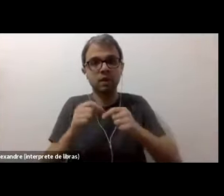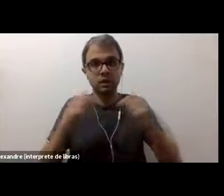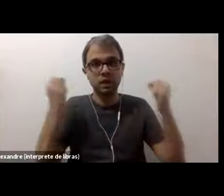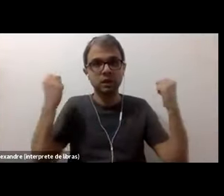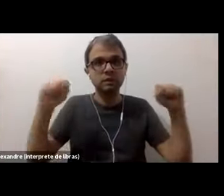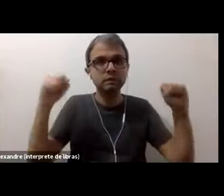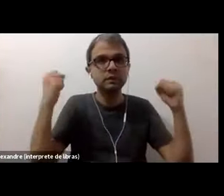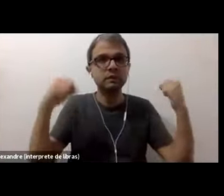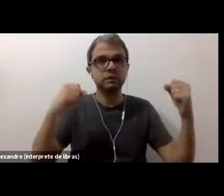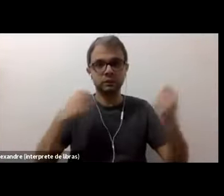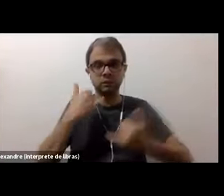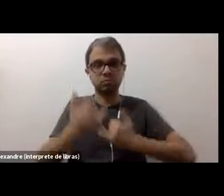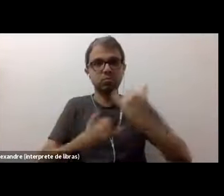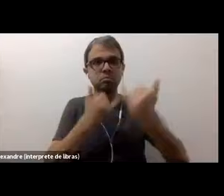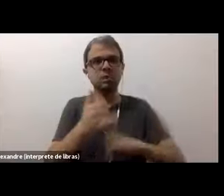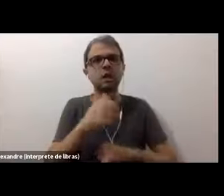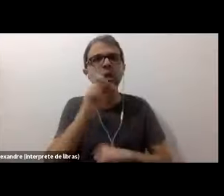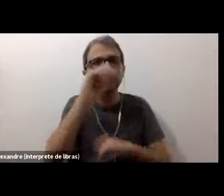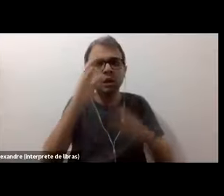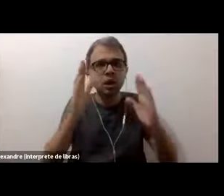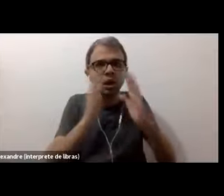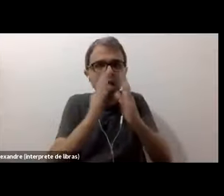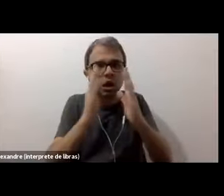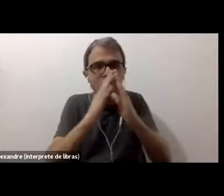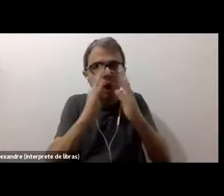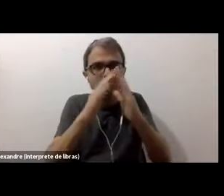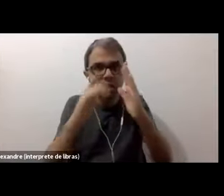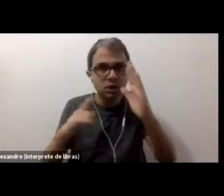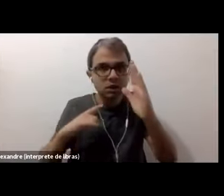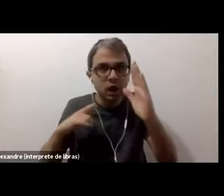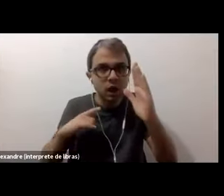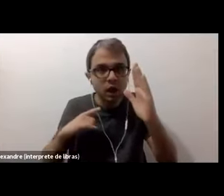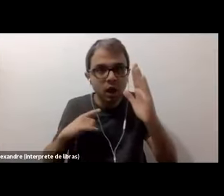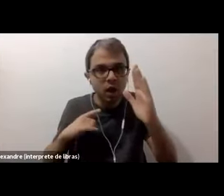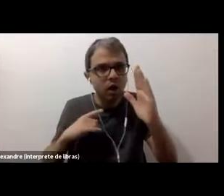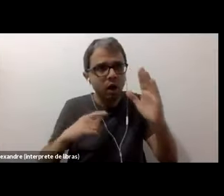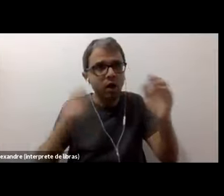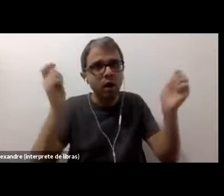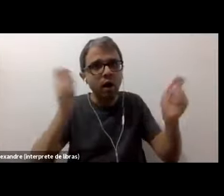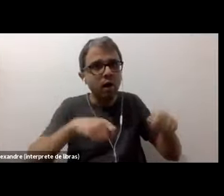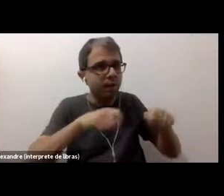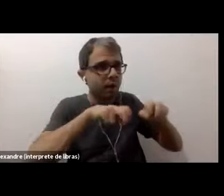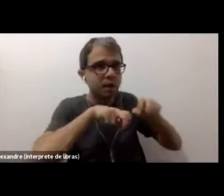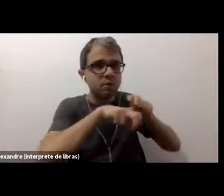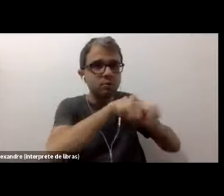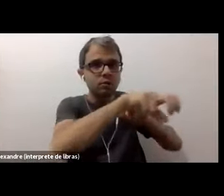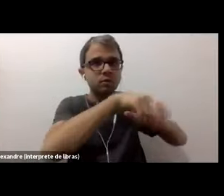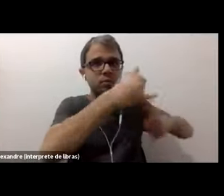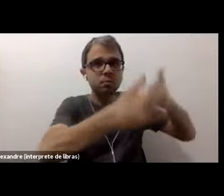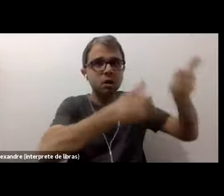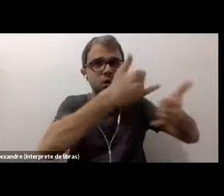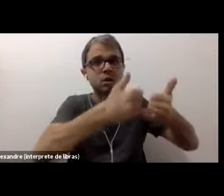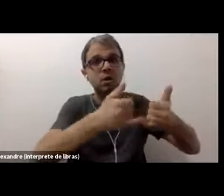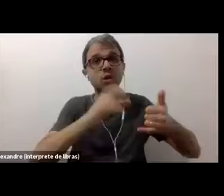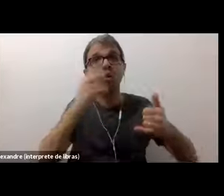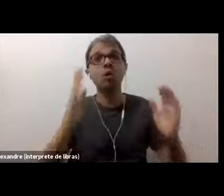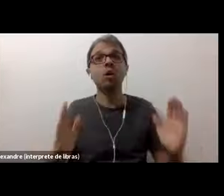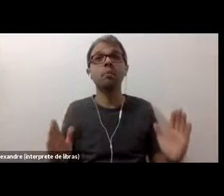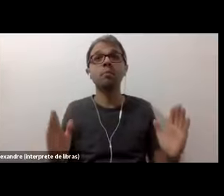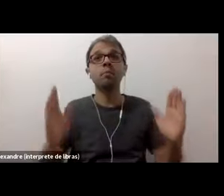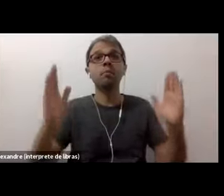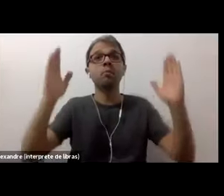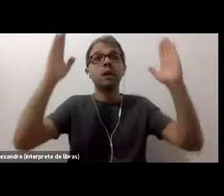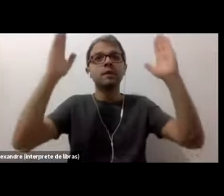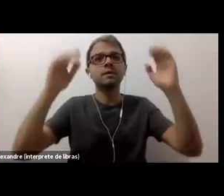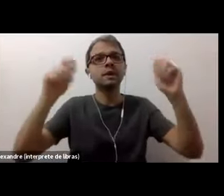quintal, quem tem uma ou mesmo na sala, né? As crianças são puro movimento, né? Elas não são só cabeça, elas